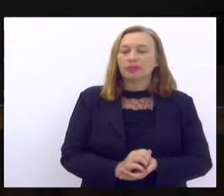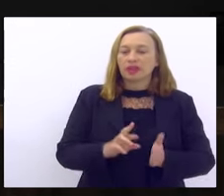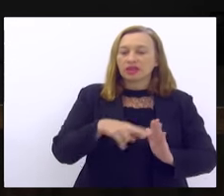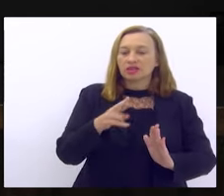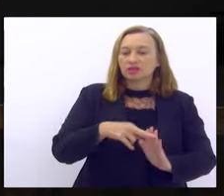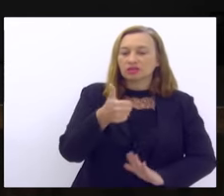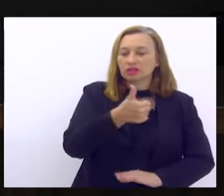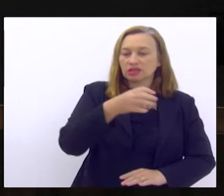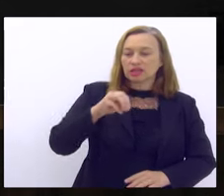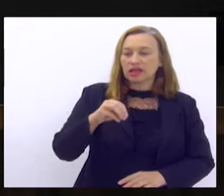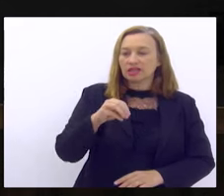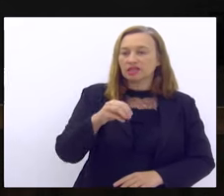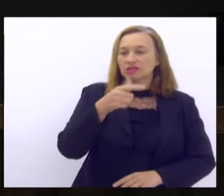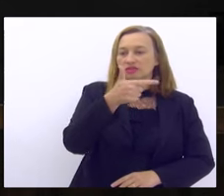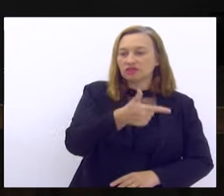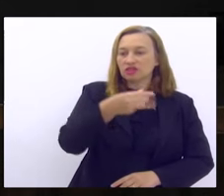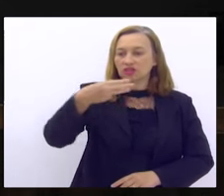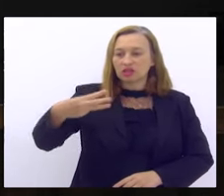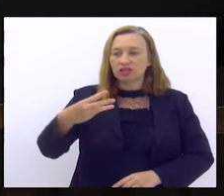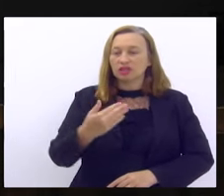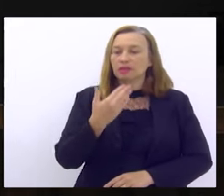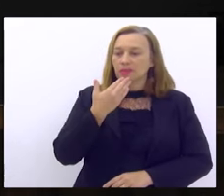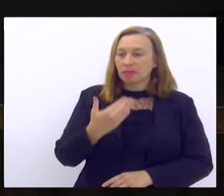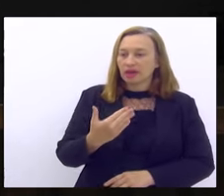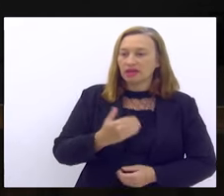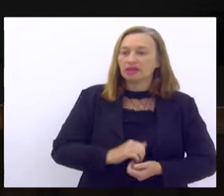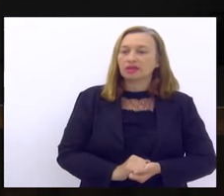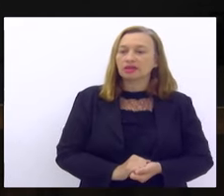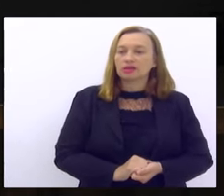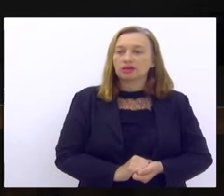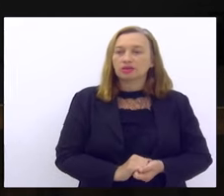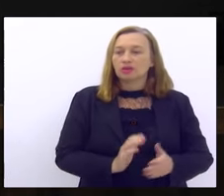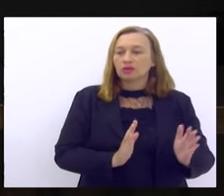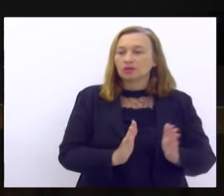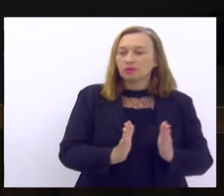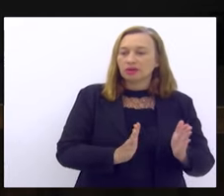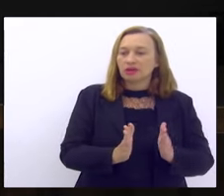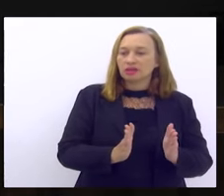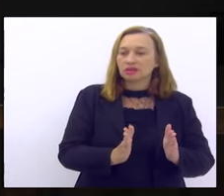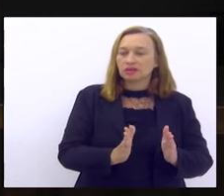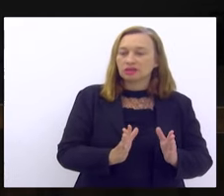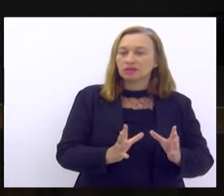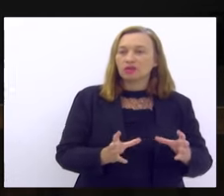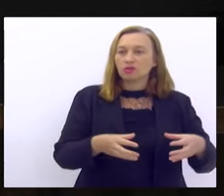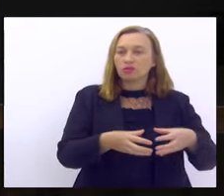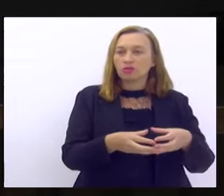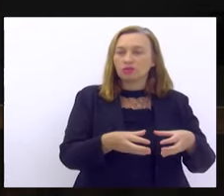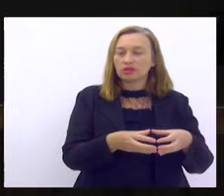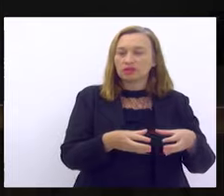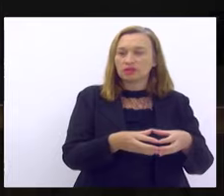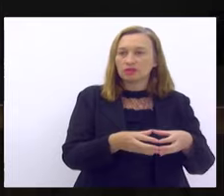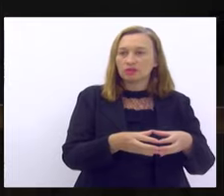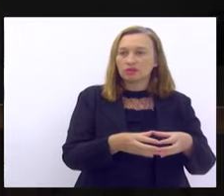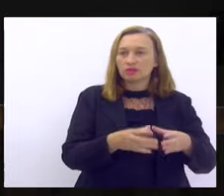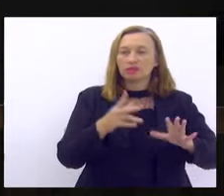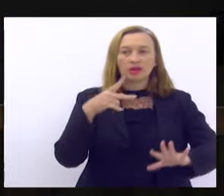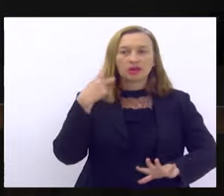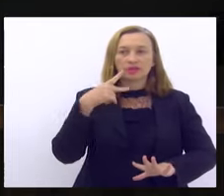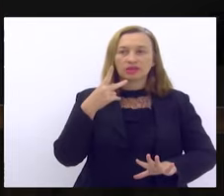resolução 1023, que solicita a prorrogação do prazo de funcionamento da Comissão Parlamentar de Inquérito,